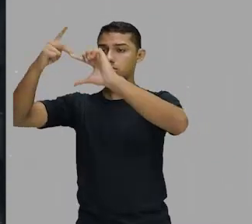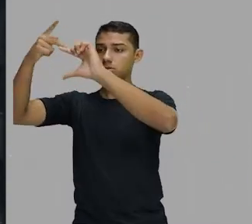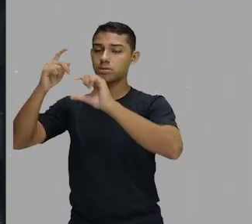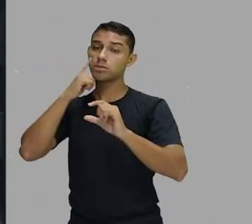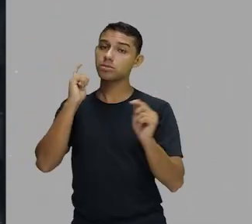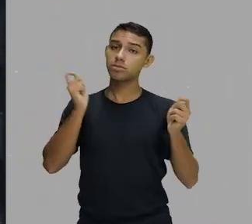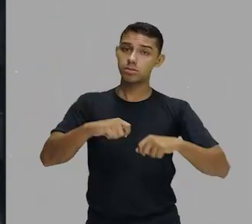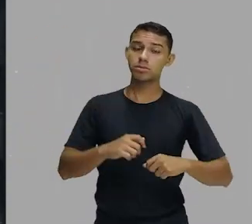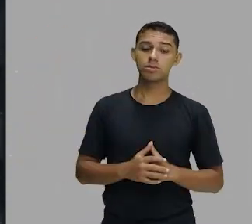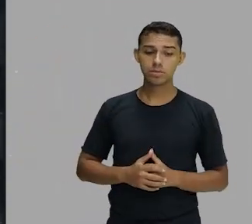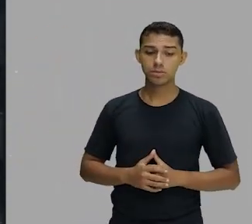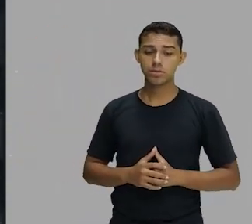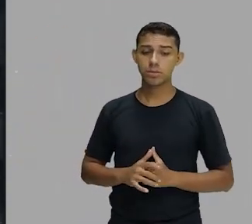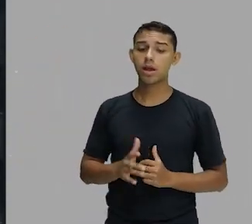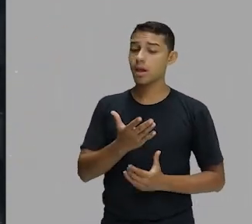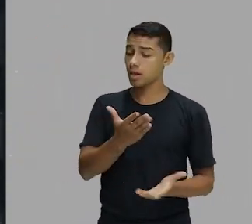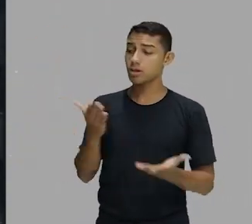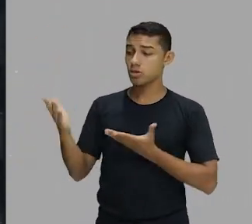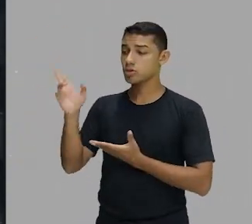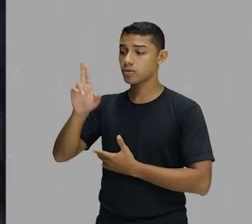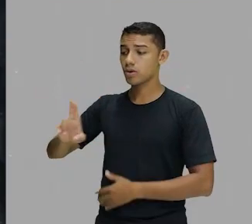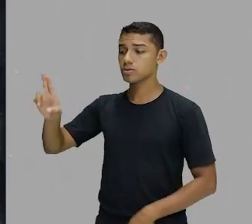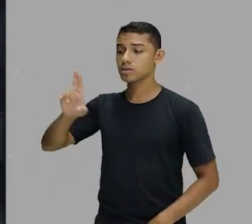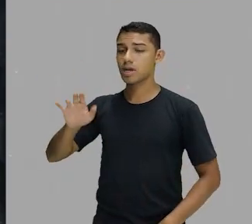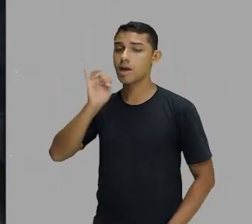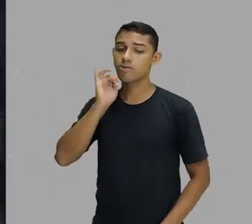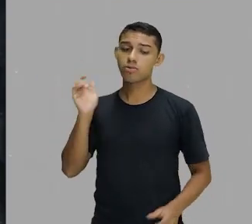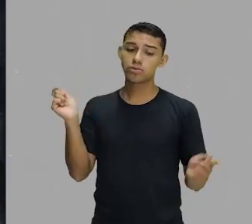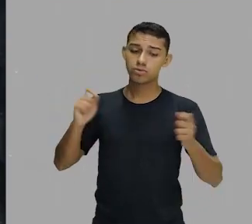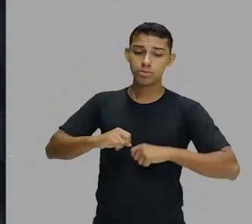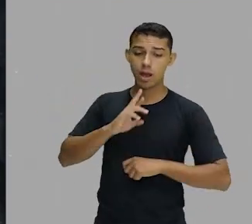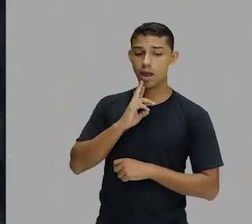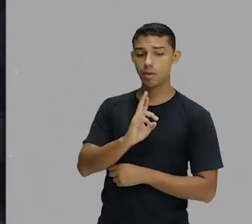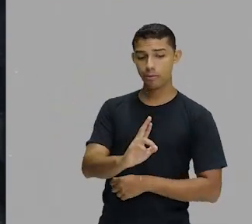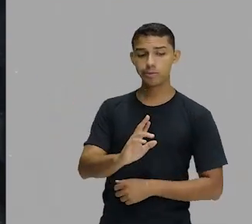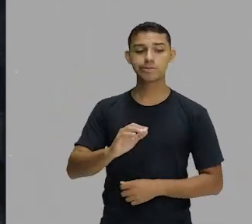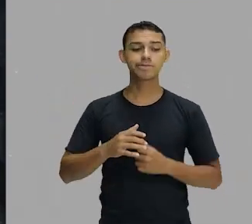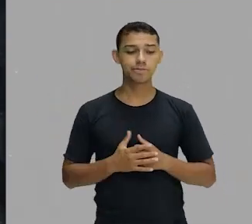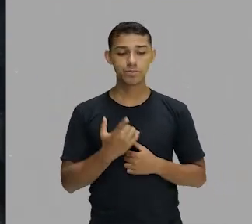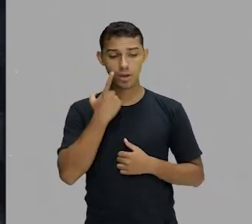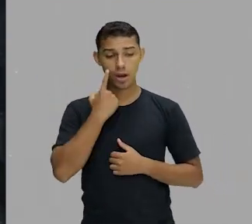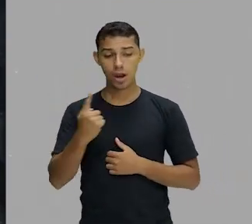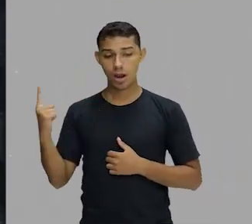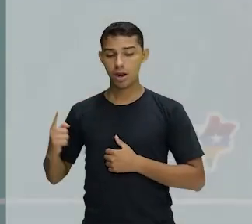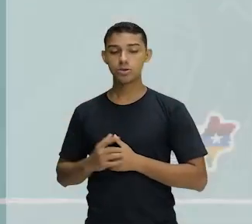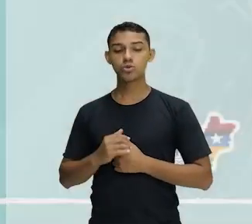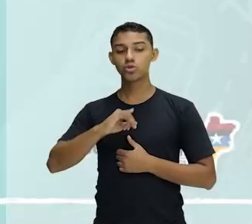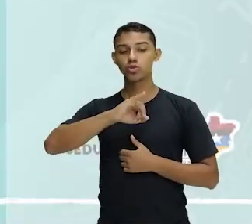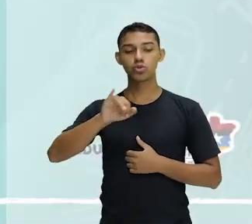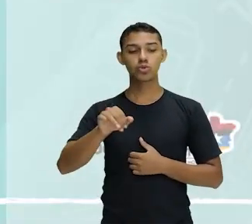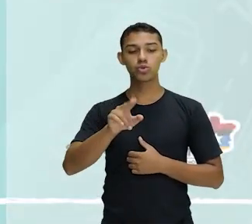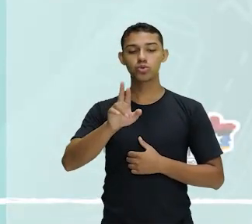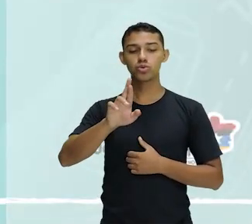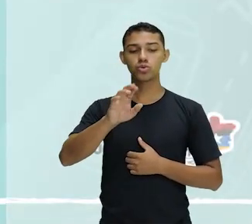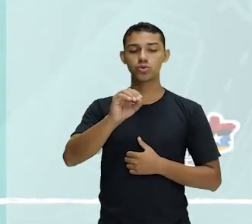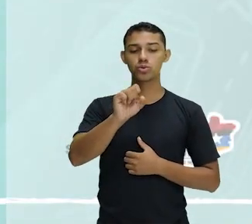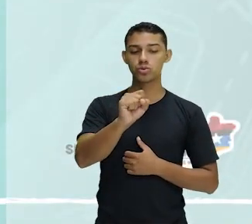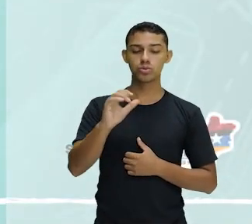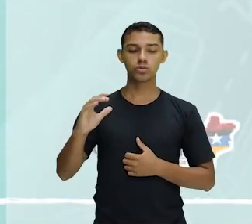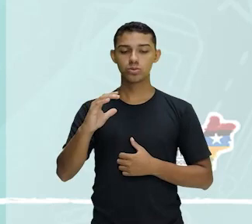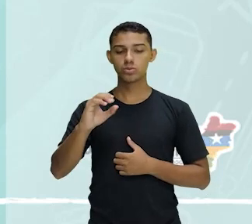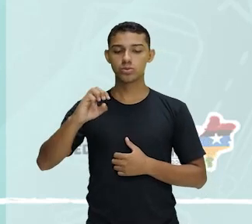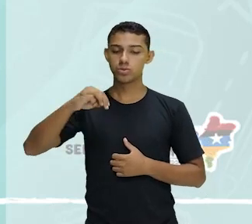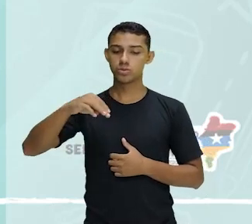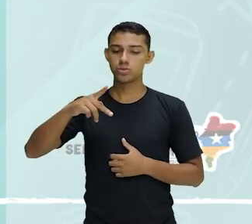tá? E é isso que a gente vai usar para resolver essa questão. Vamos ver. Letra A.